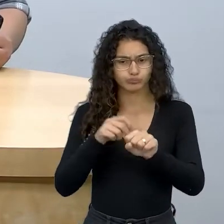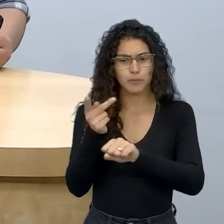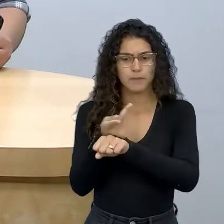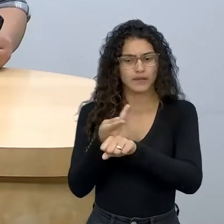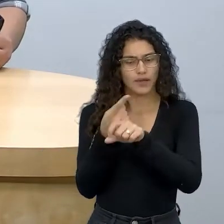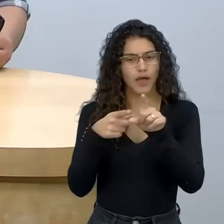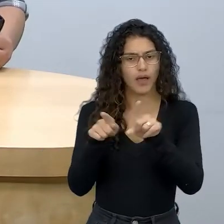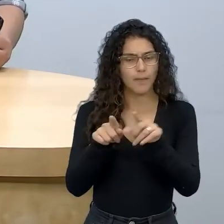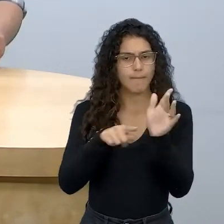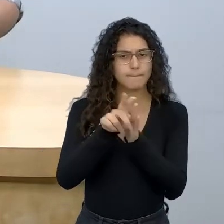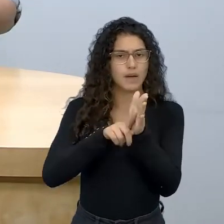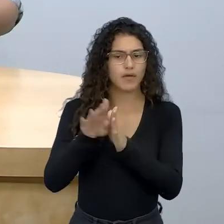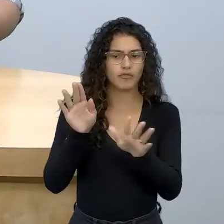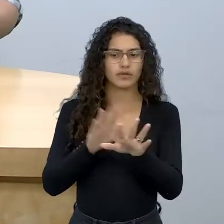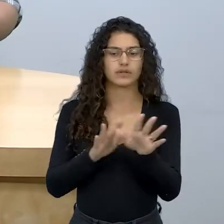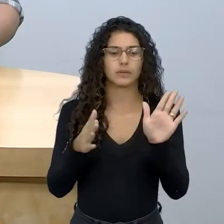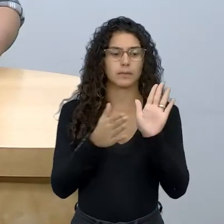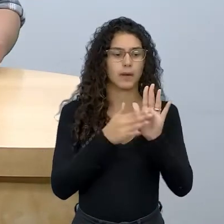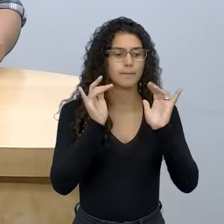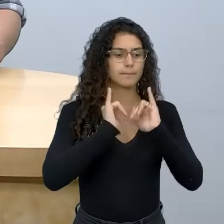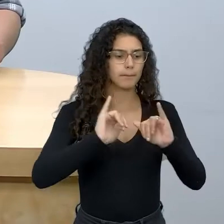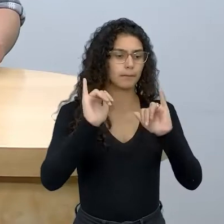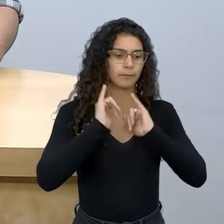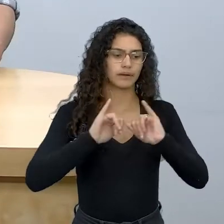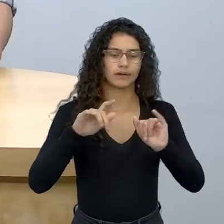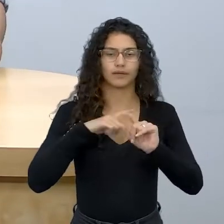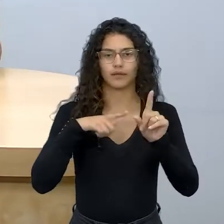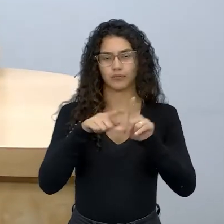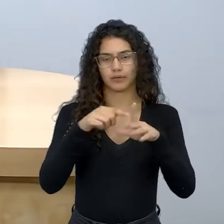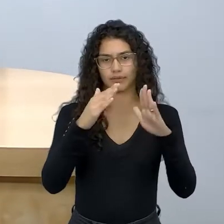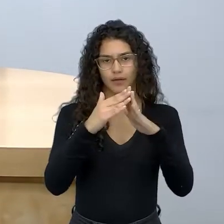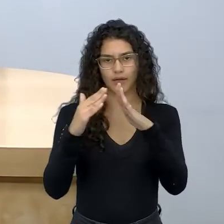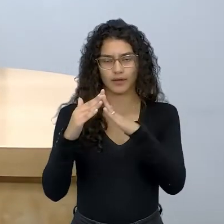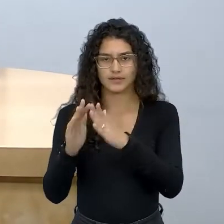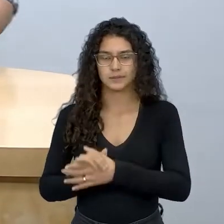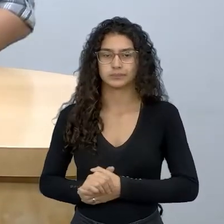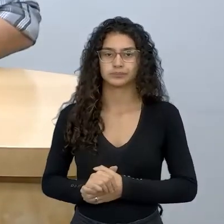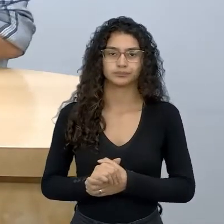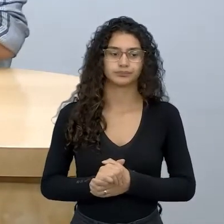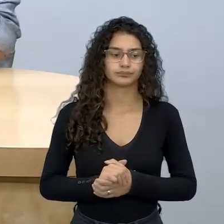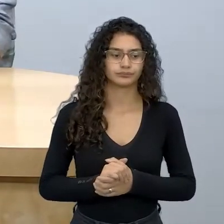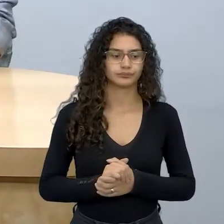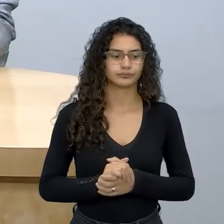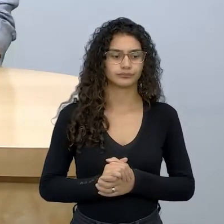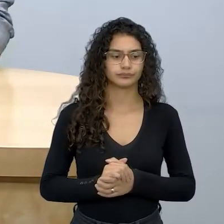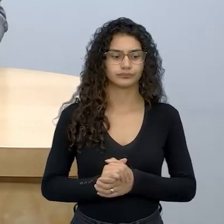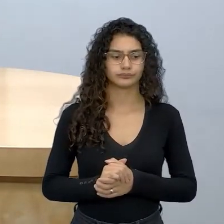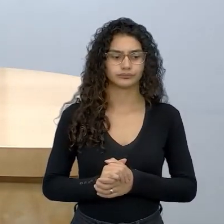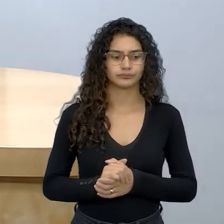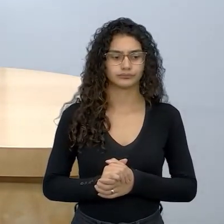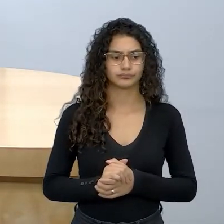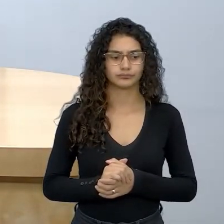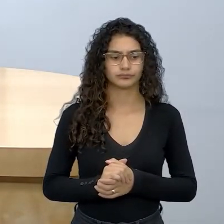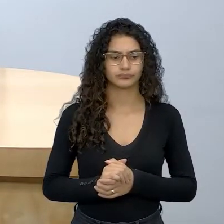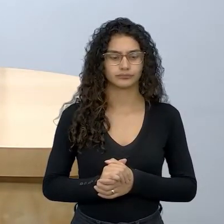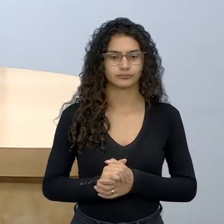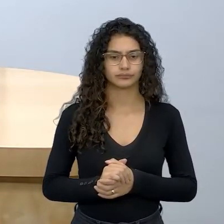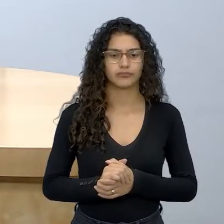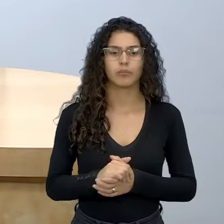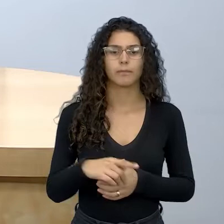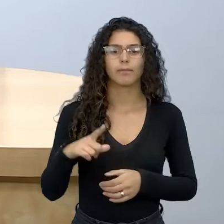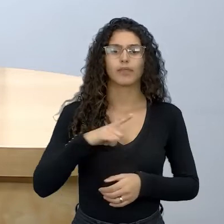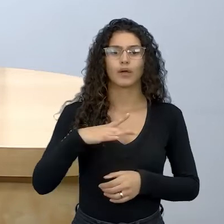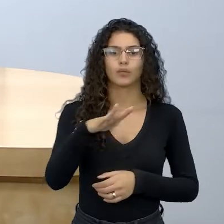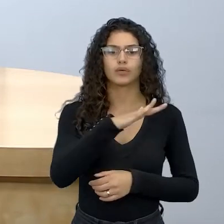na hora de fazer a propaganda aí da casa, tudo bem? O que mais? Ele tem um